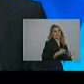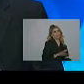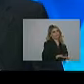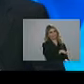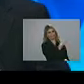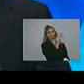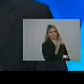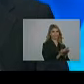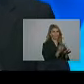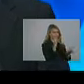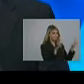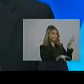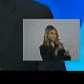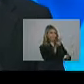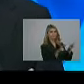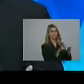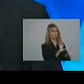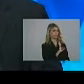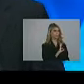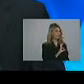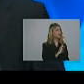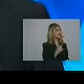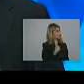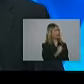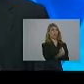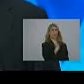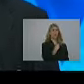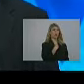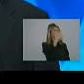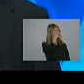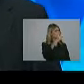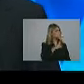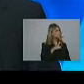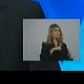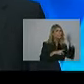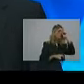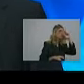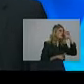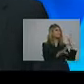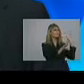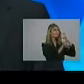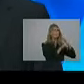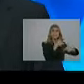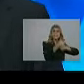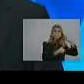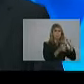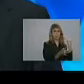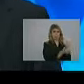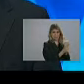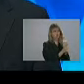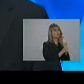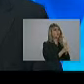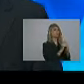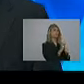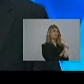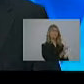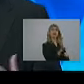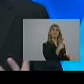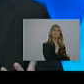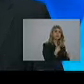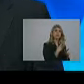integrada às forças policiais. Eu sou um candidato que tem um histórico de trabalho na área da segurança pública, portanto, tenho